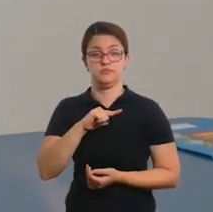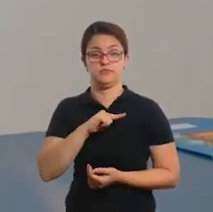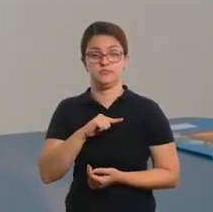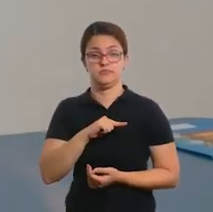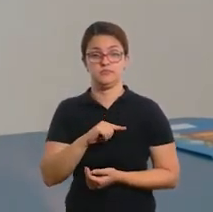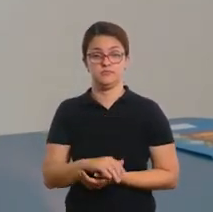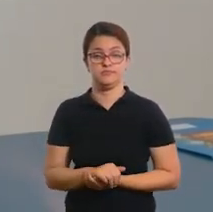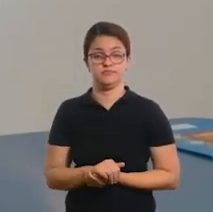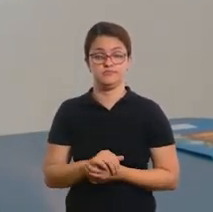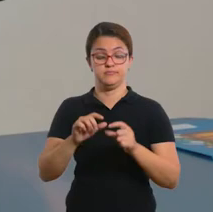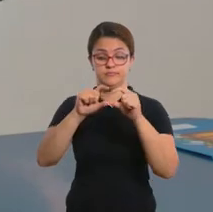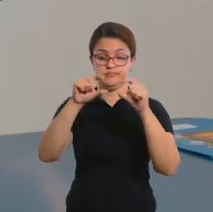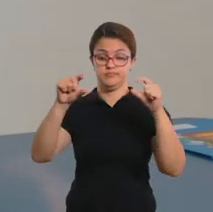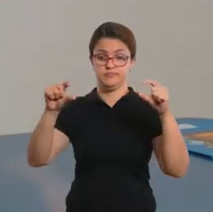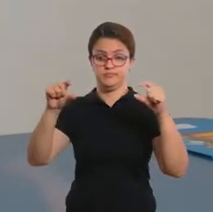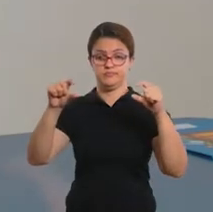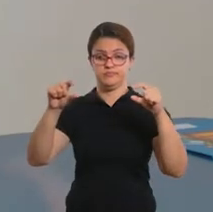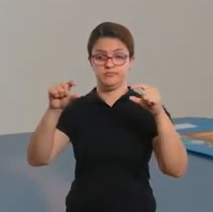uma barra